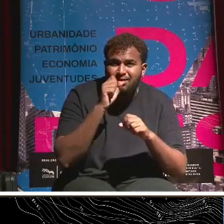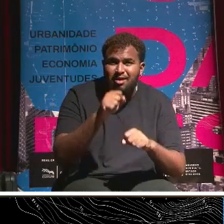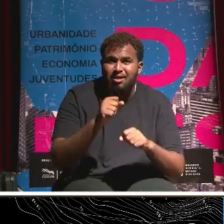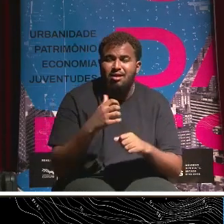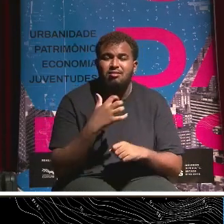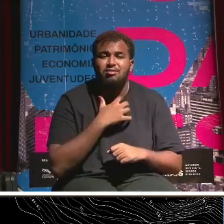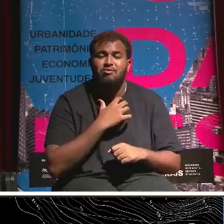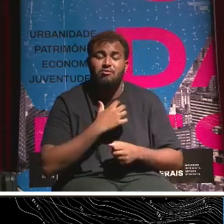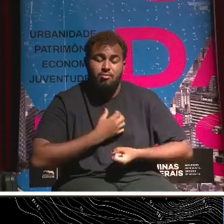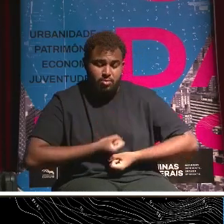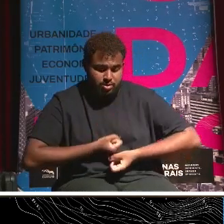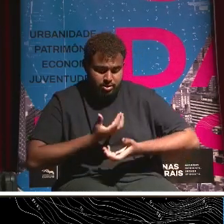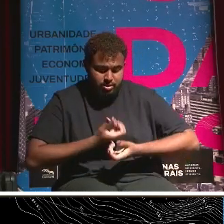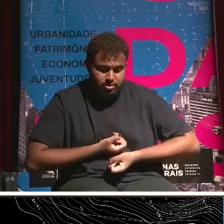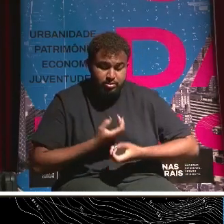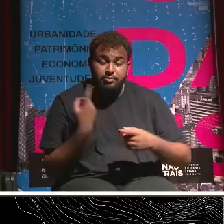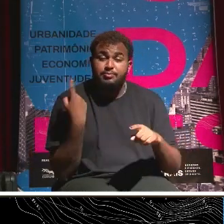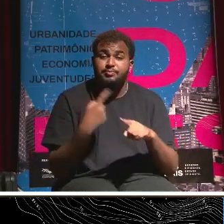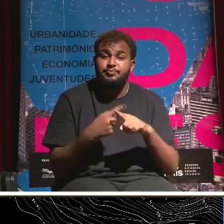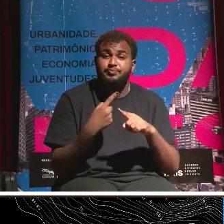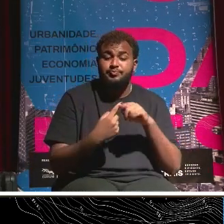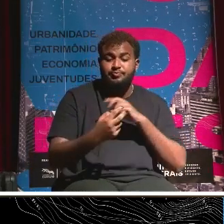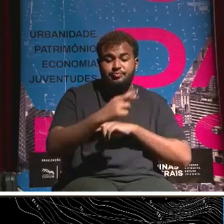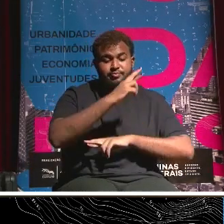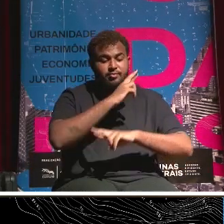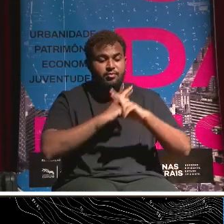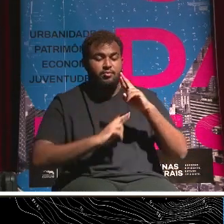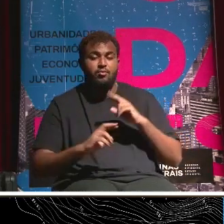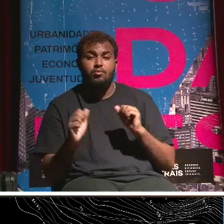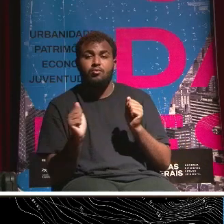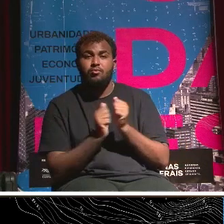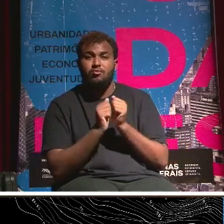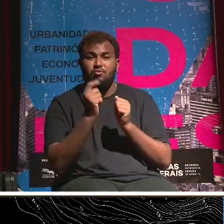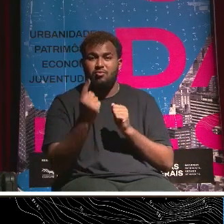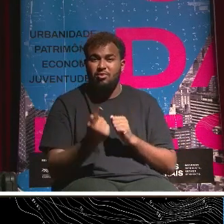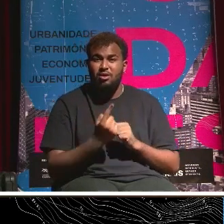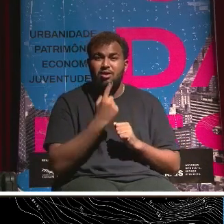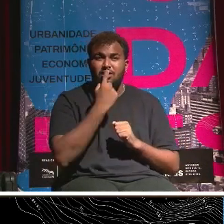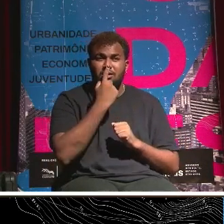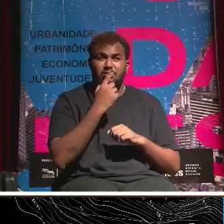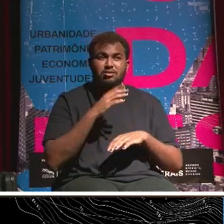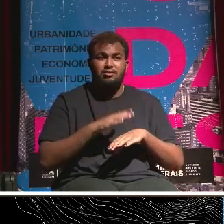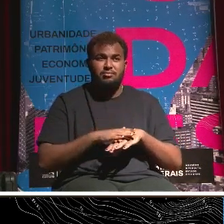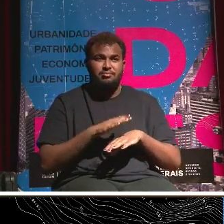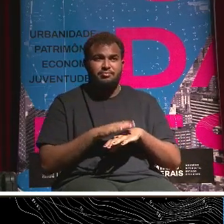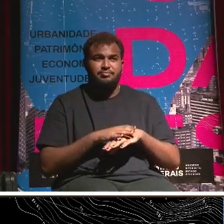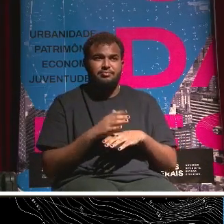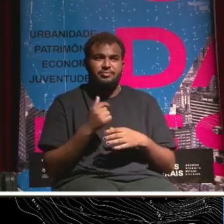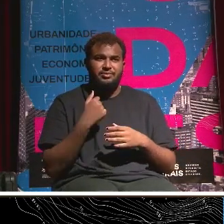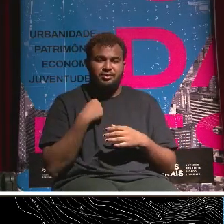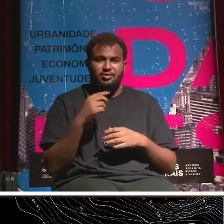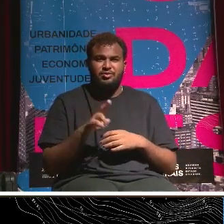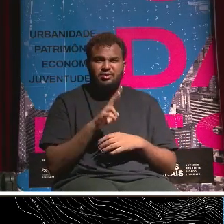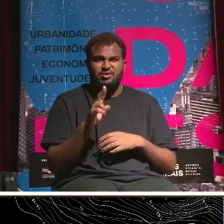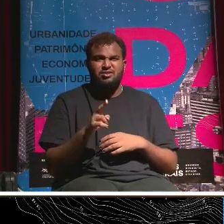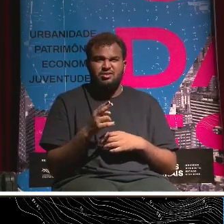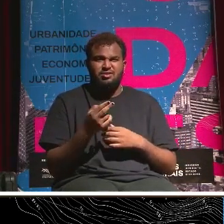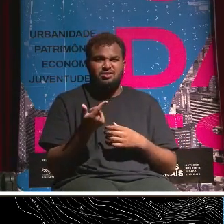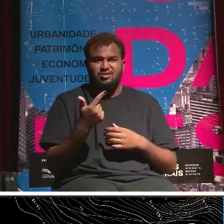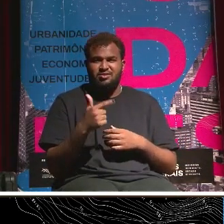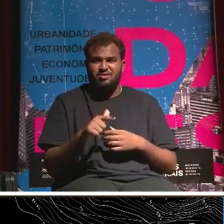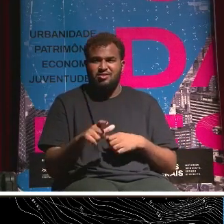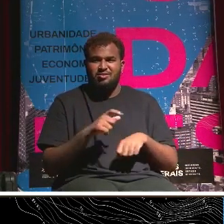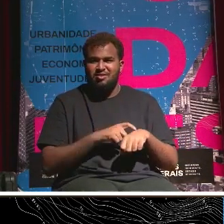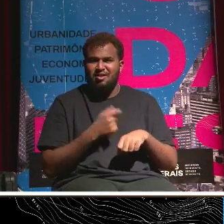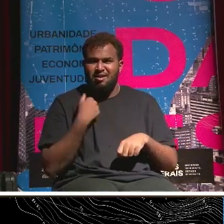tecido, porque ela estabelece relações íntimas e intrínsecas. Eu estou usando essa palavra de novo, não usava desde que eu estava